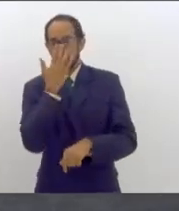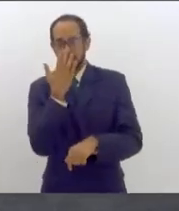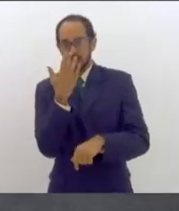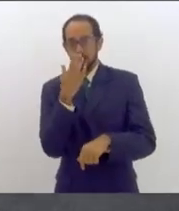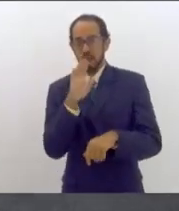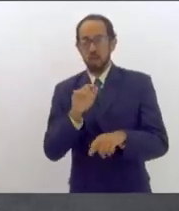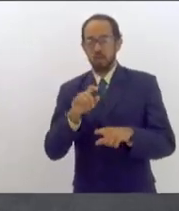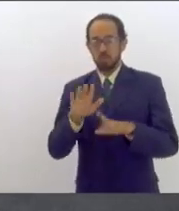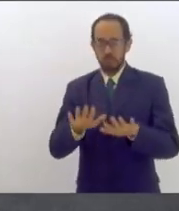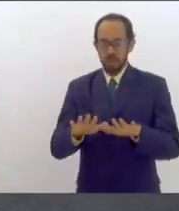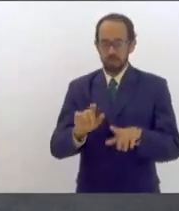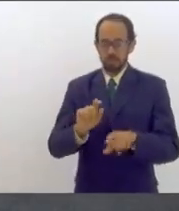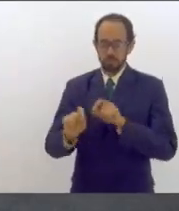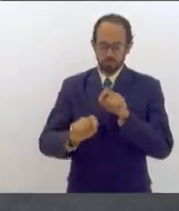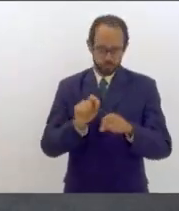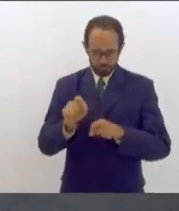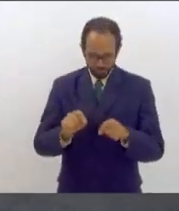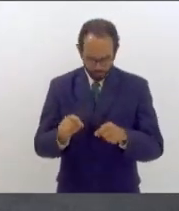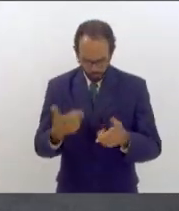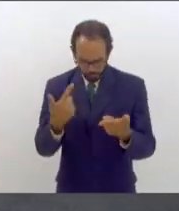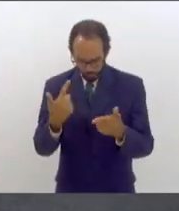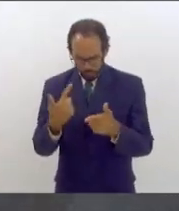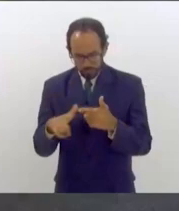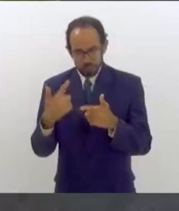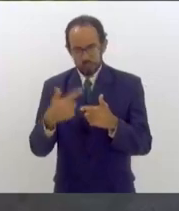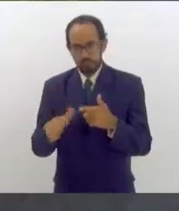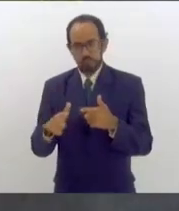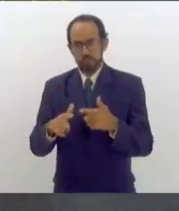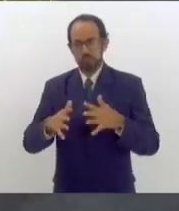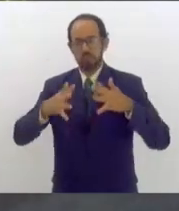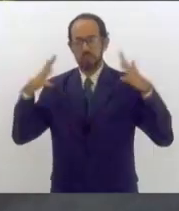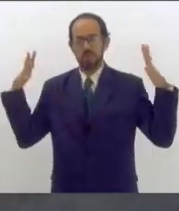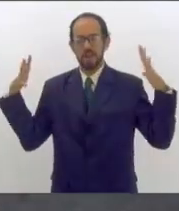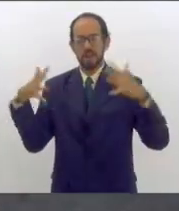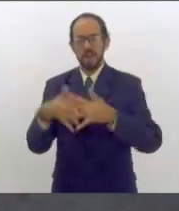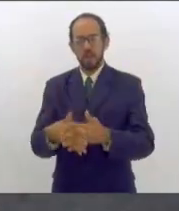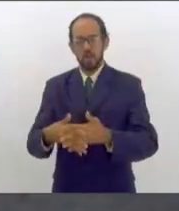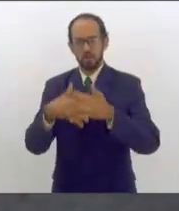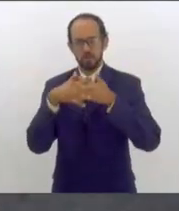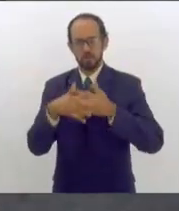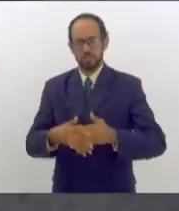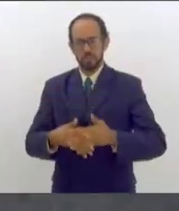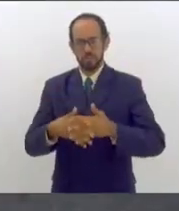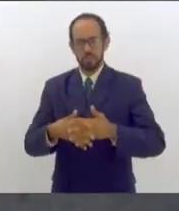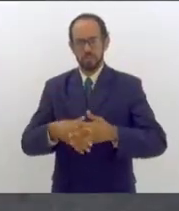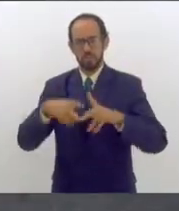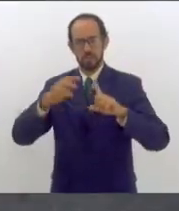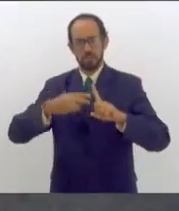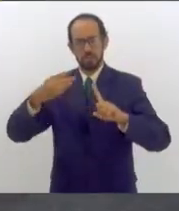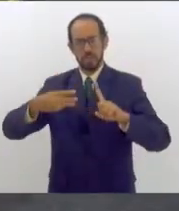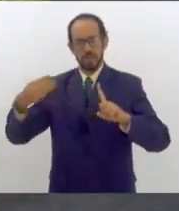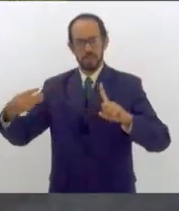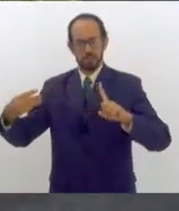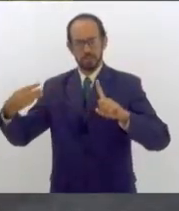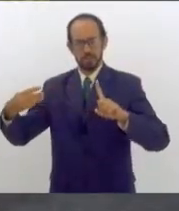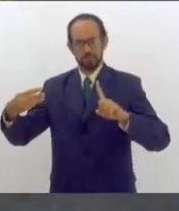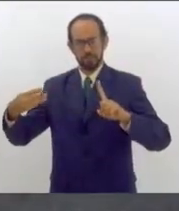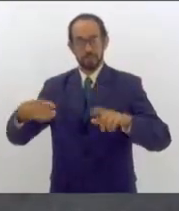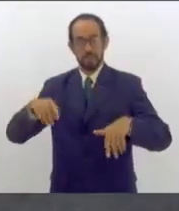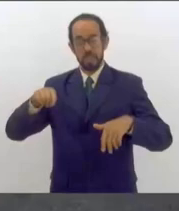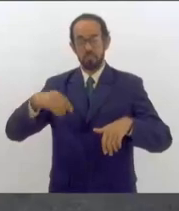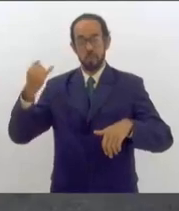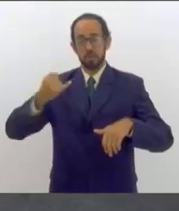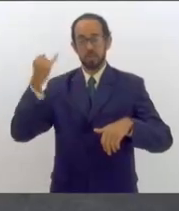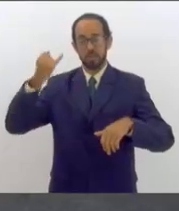e no entanto a gente tá tendo uma situação caótica hoje do Complexo da Maré e é importante dizer a senhora